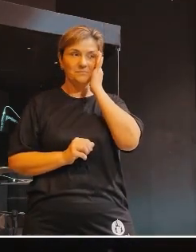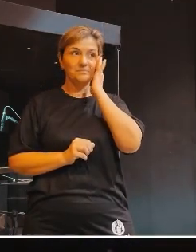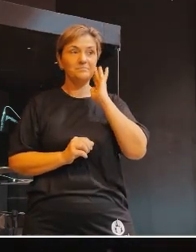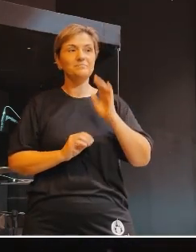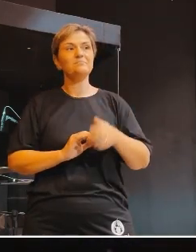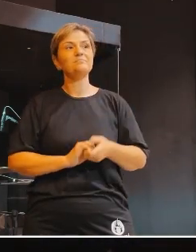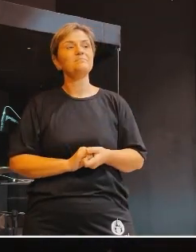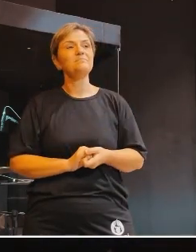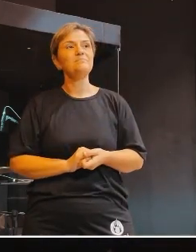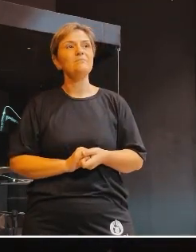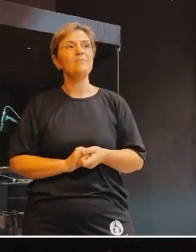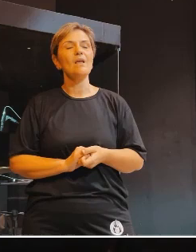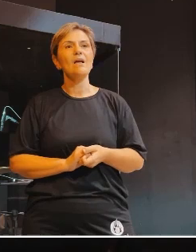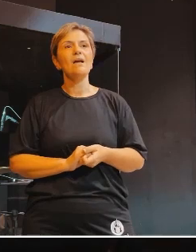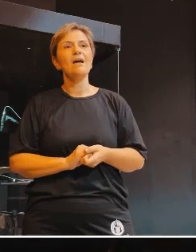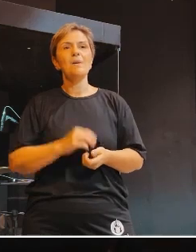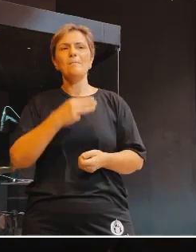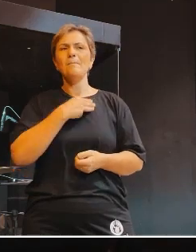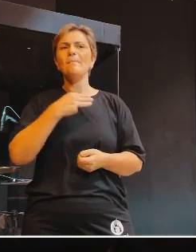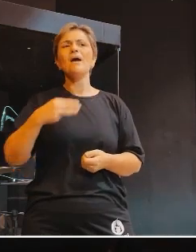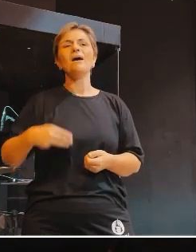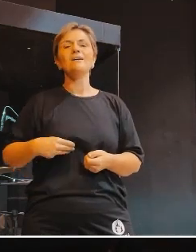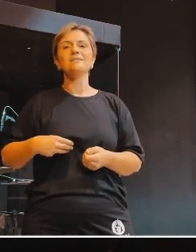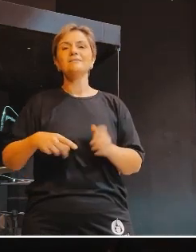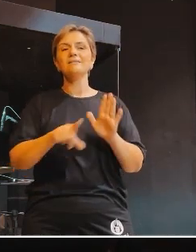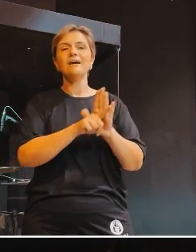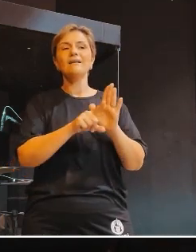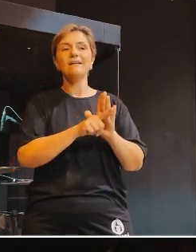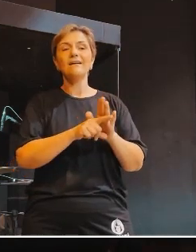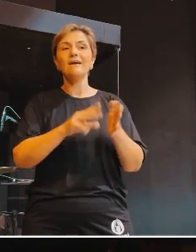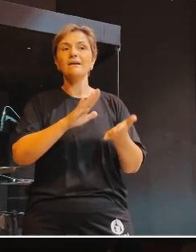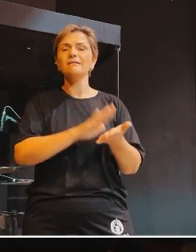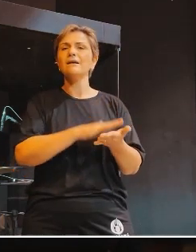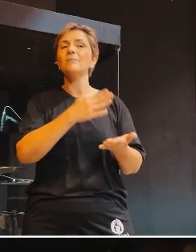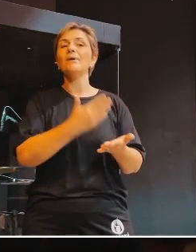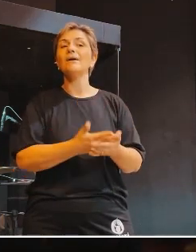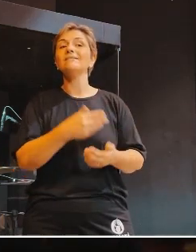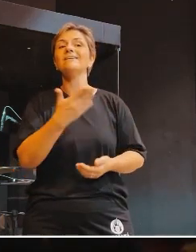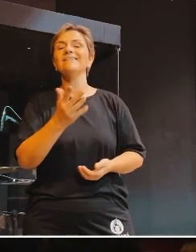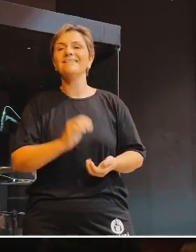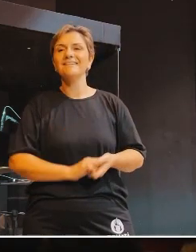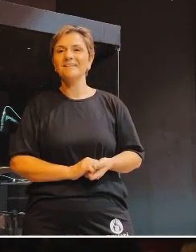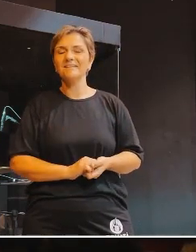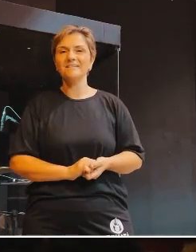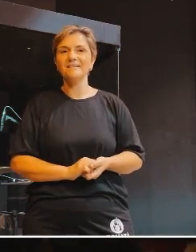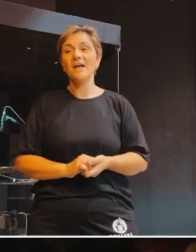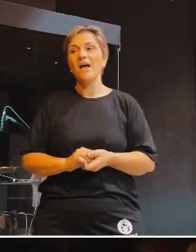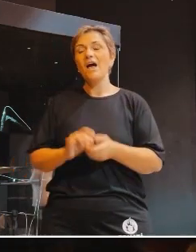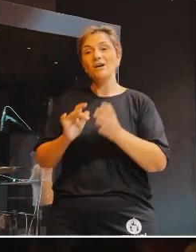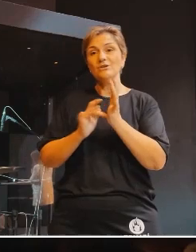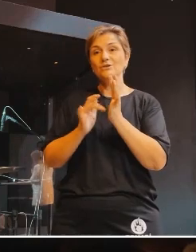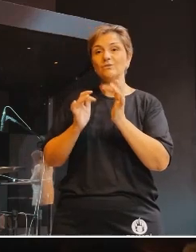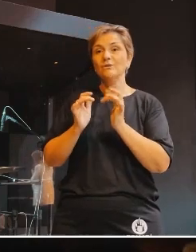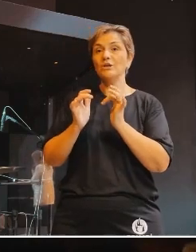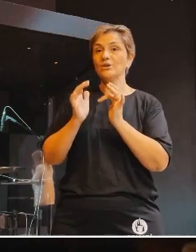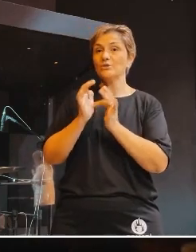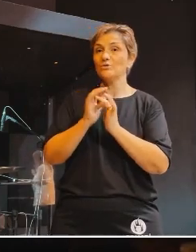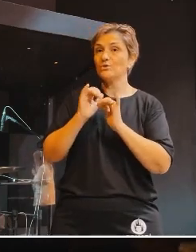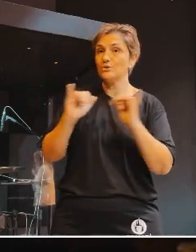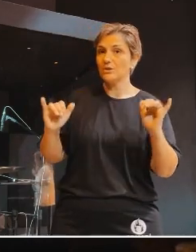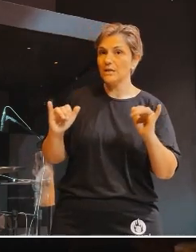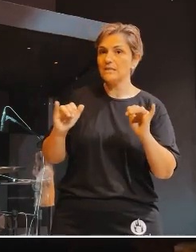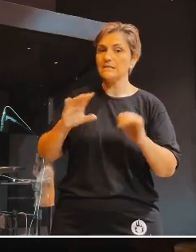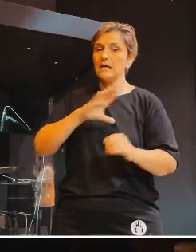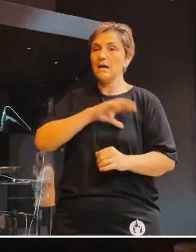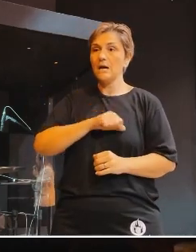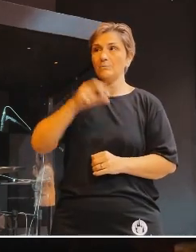Ué, mestre da lei, interpreta, ué. Ele respondeu: ame ao Senhor o seu Deus com todo o seu coração, com